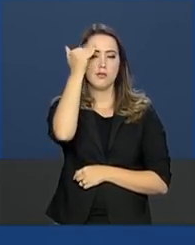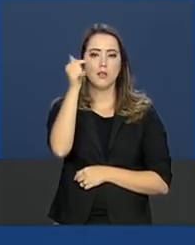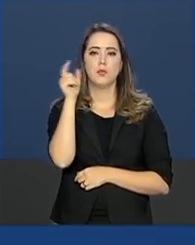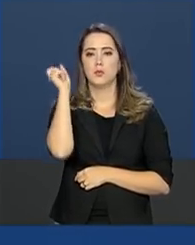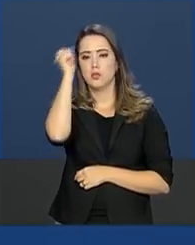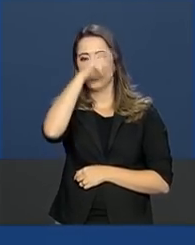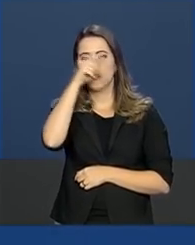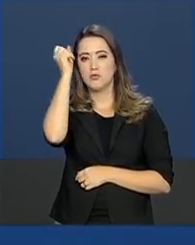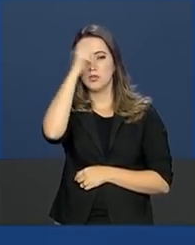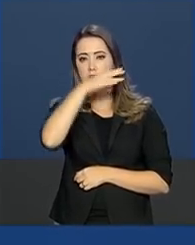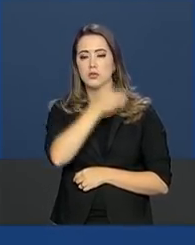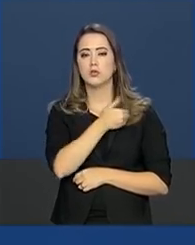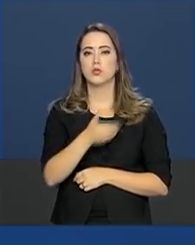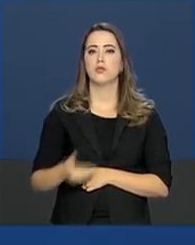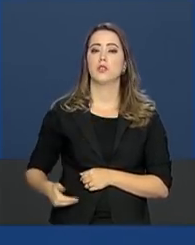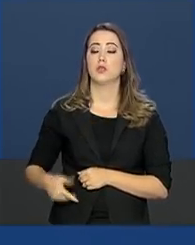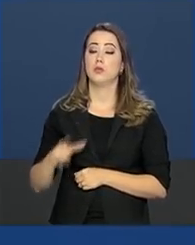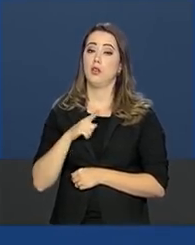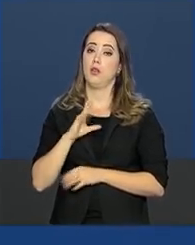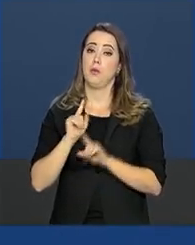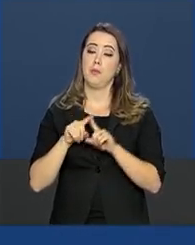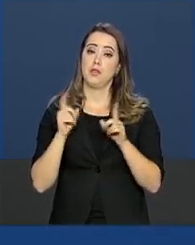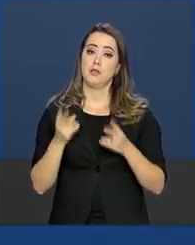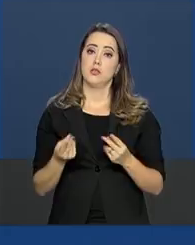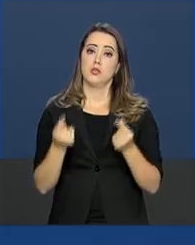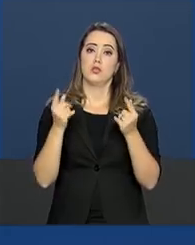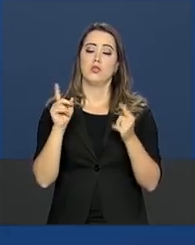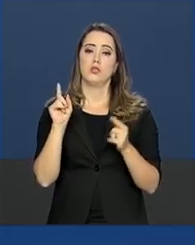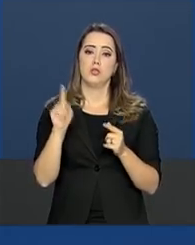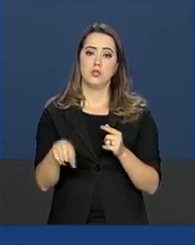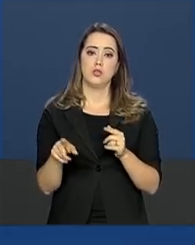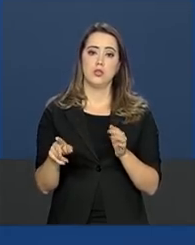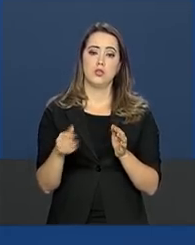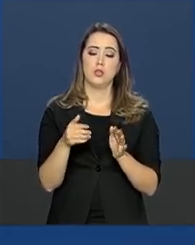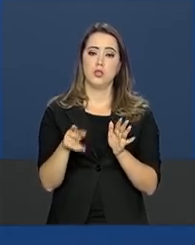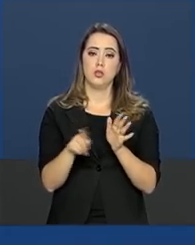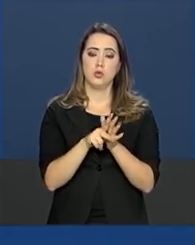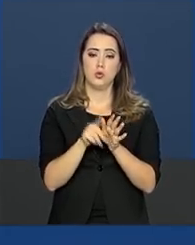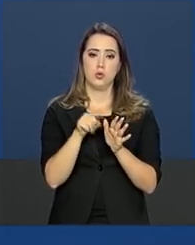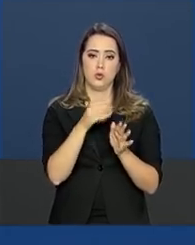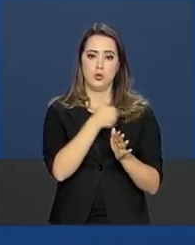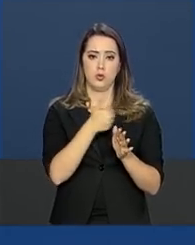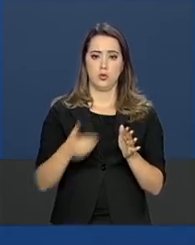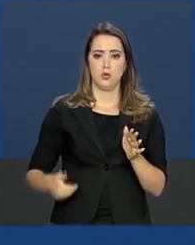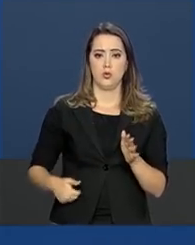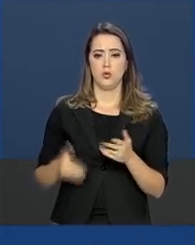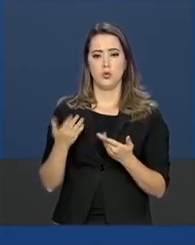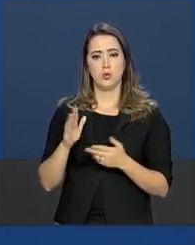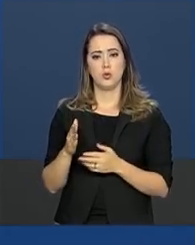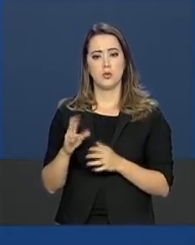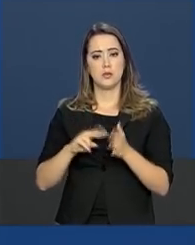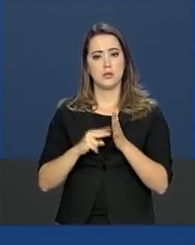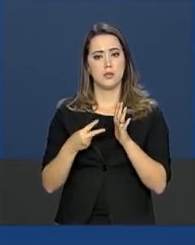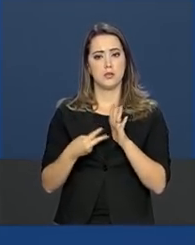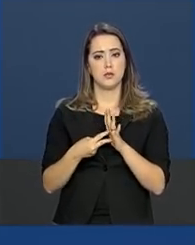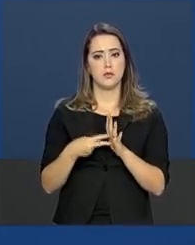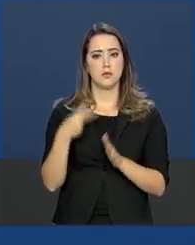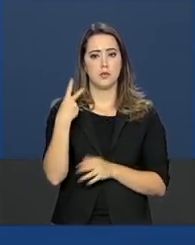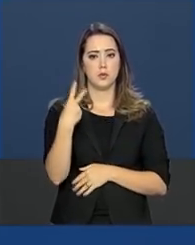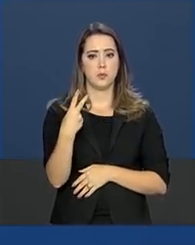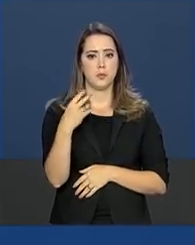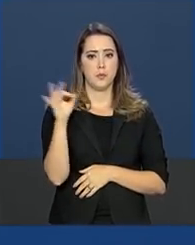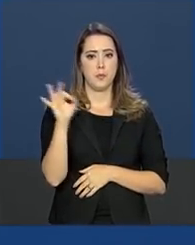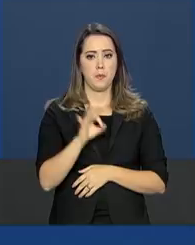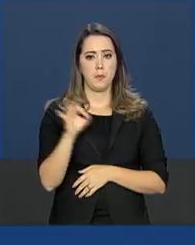econômicas, que o governo tem. Mas este dinheiro não é exatamente um dinheiro público. Isso equivale a 2%